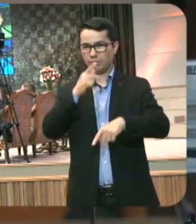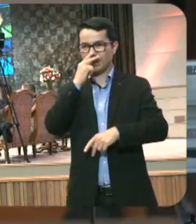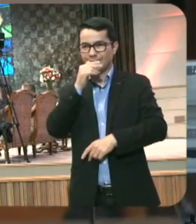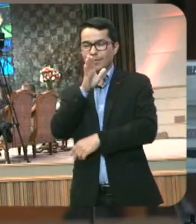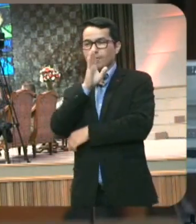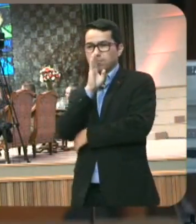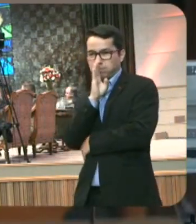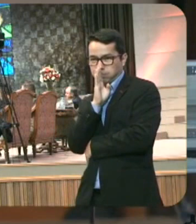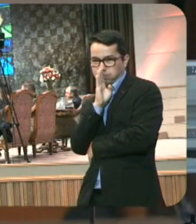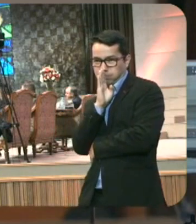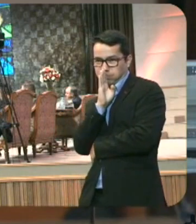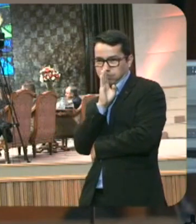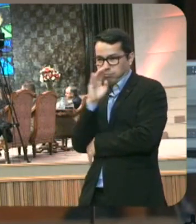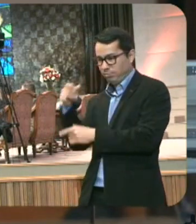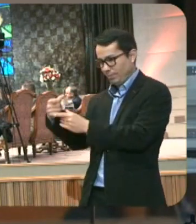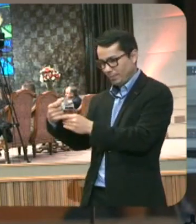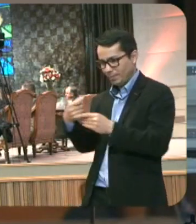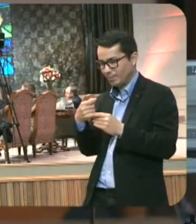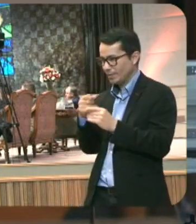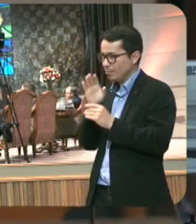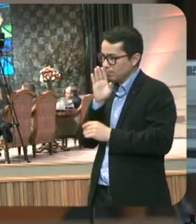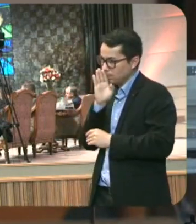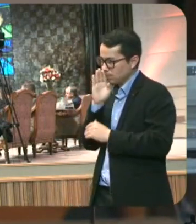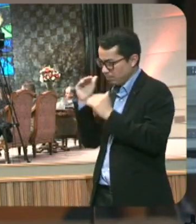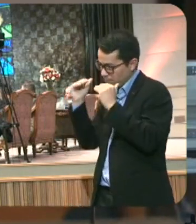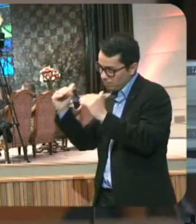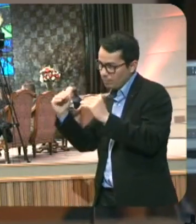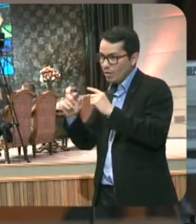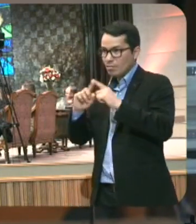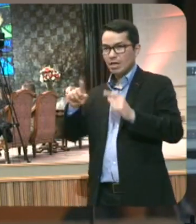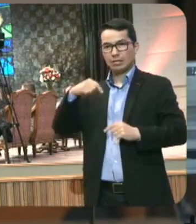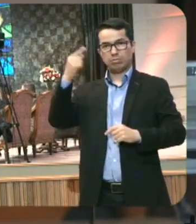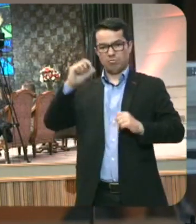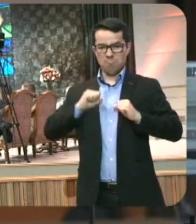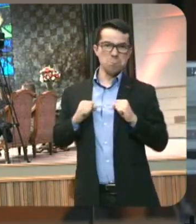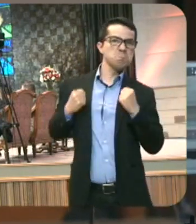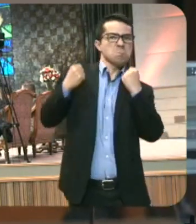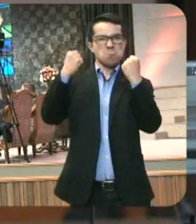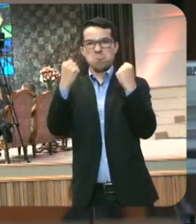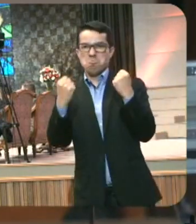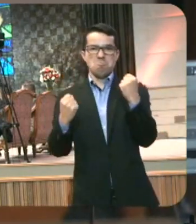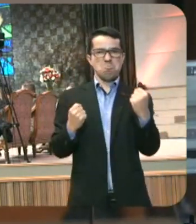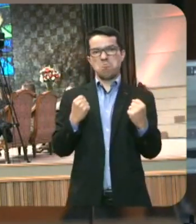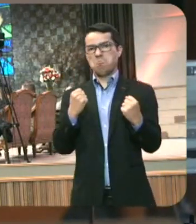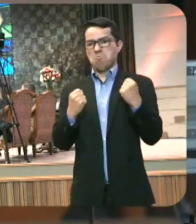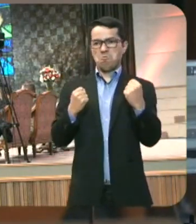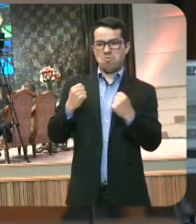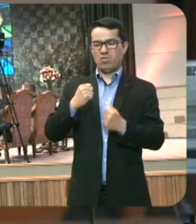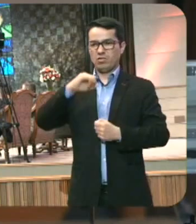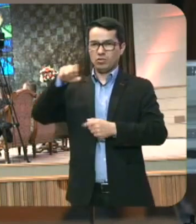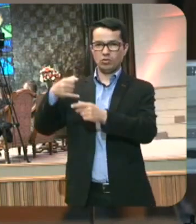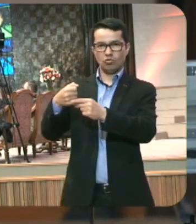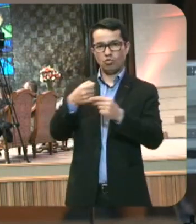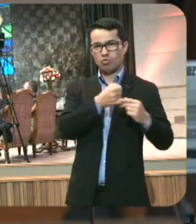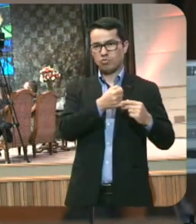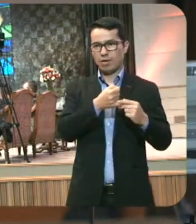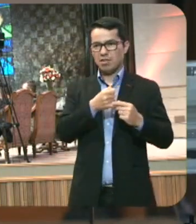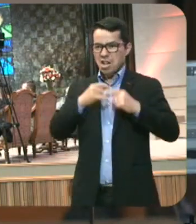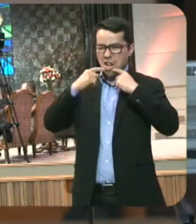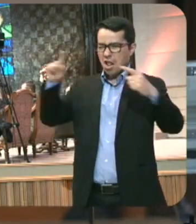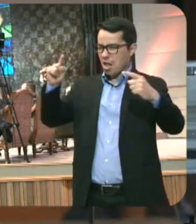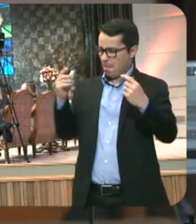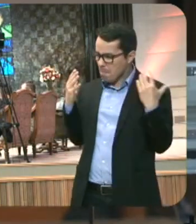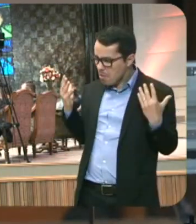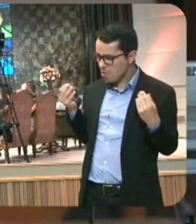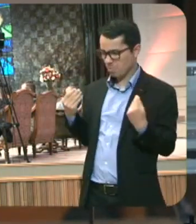Era o povo falando mal do seu líder. Porque durante tantos anos, Moisés teve tantas situações de confronto